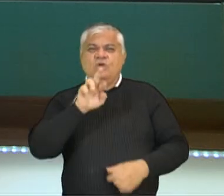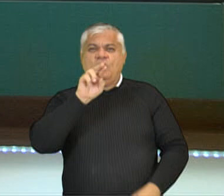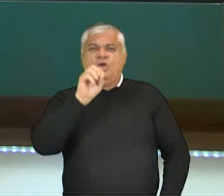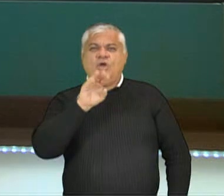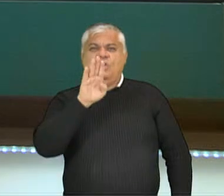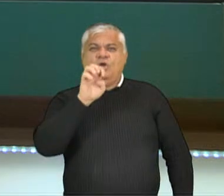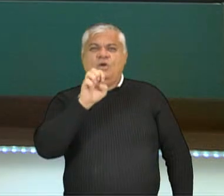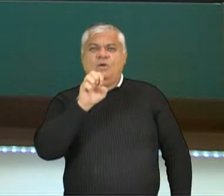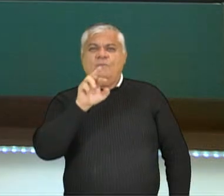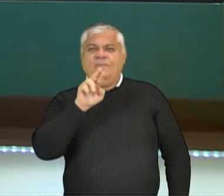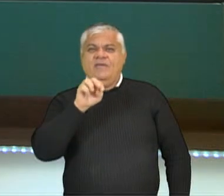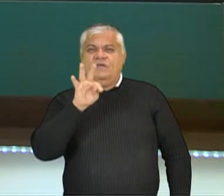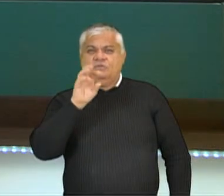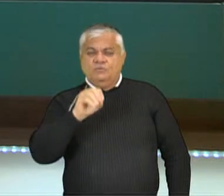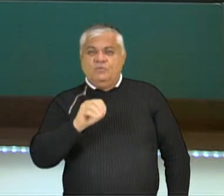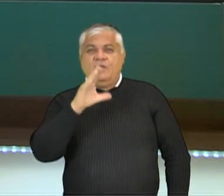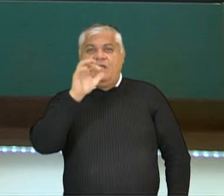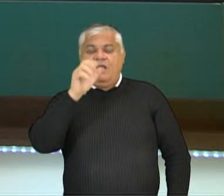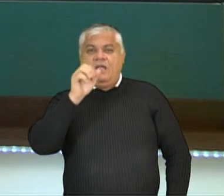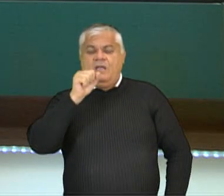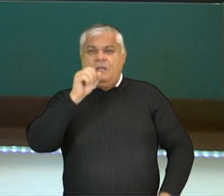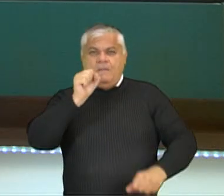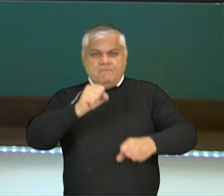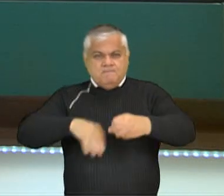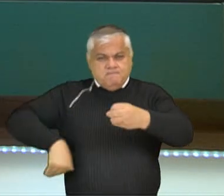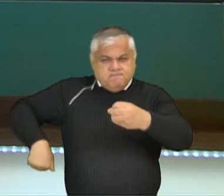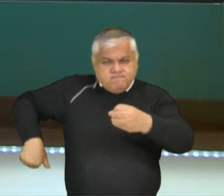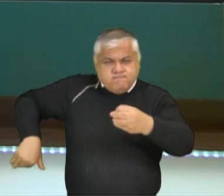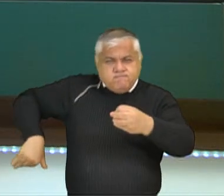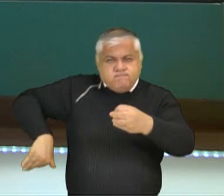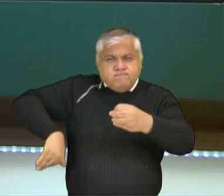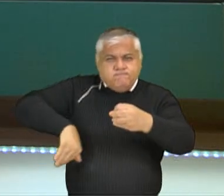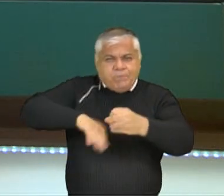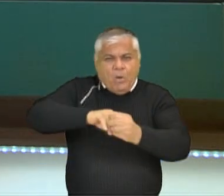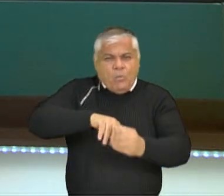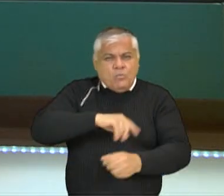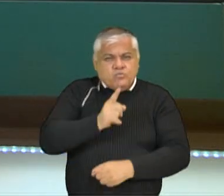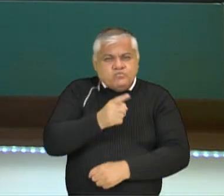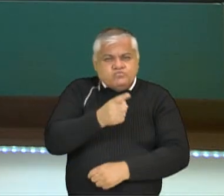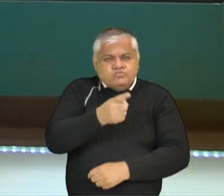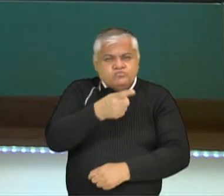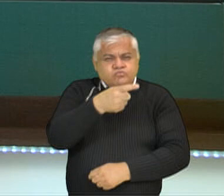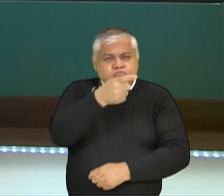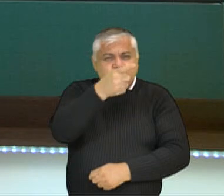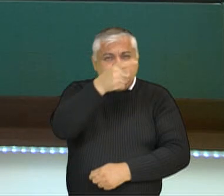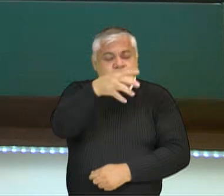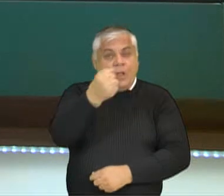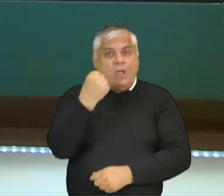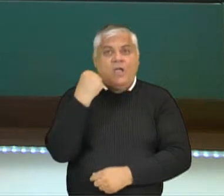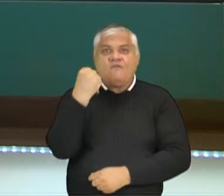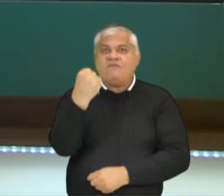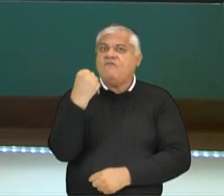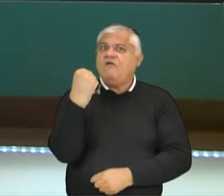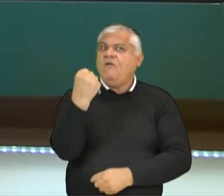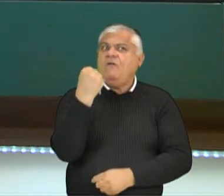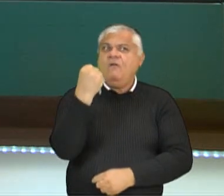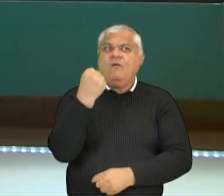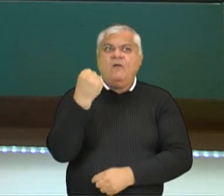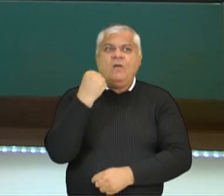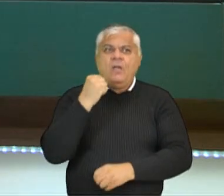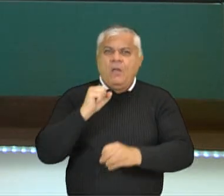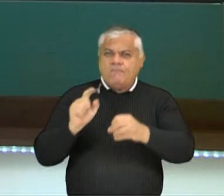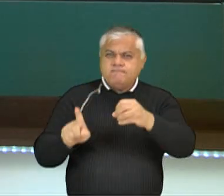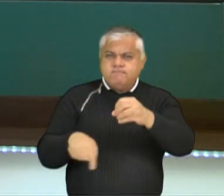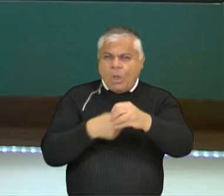Carlos, que ele tinha esse chute espetacular e como ele fazia efeito, né? A bola, ele conseguia fazer com que a bola fizesse esse efeito de